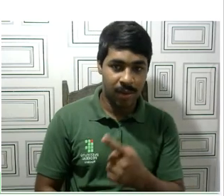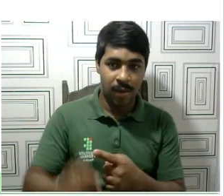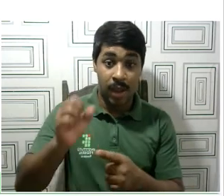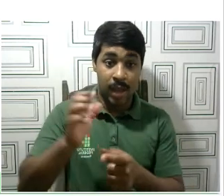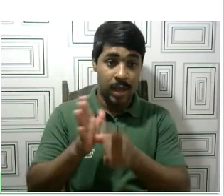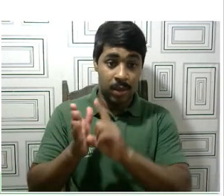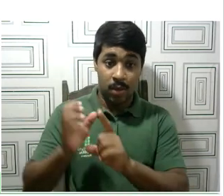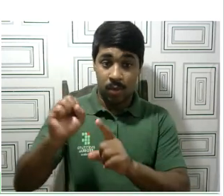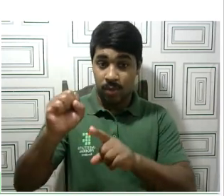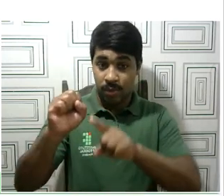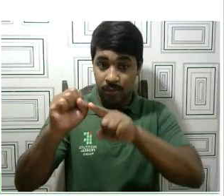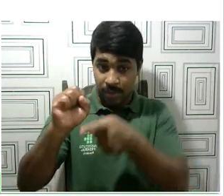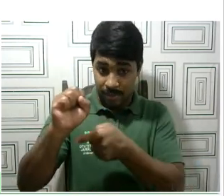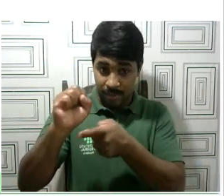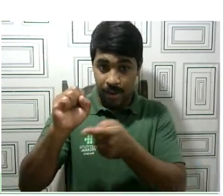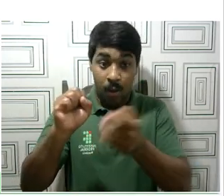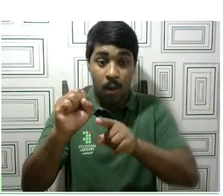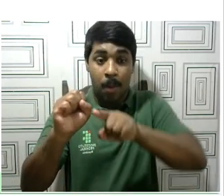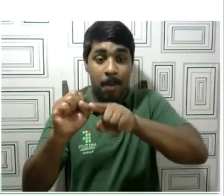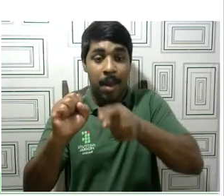tá?